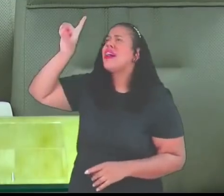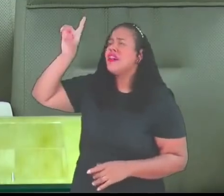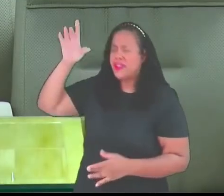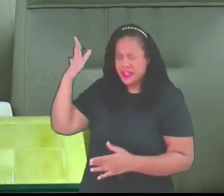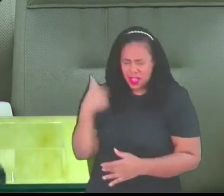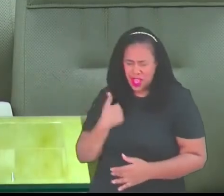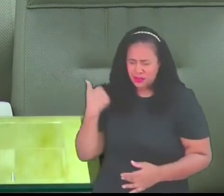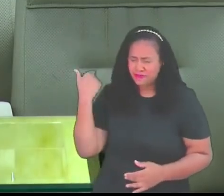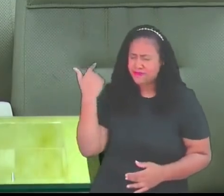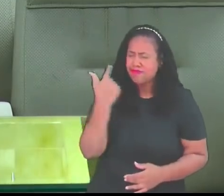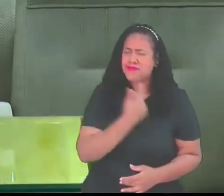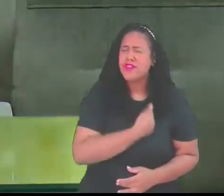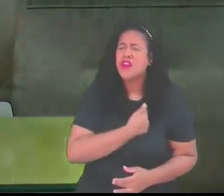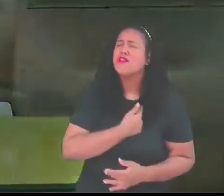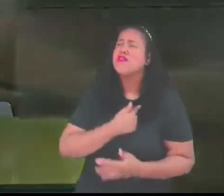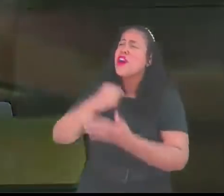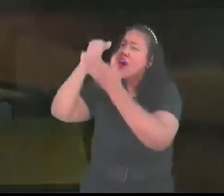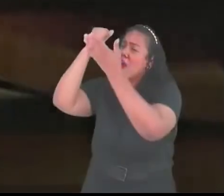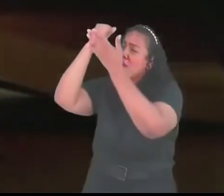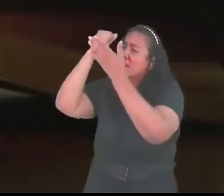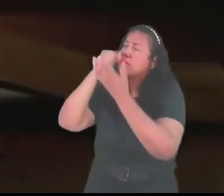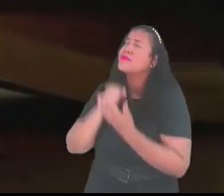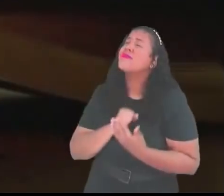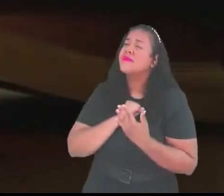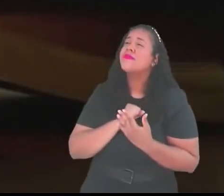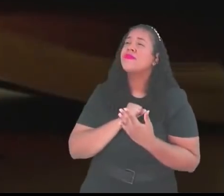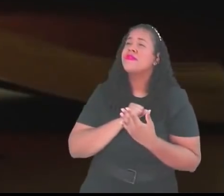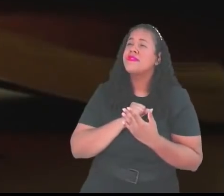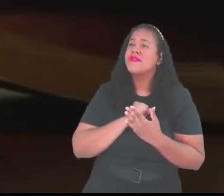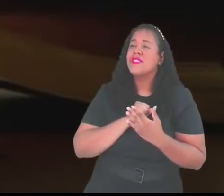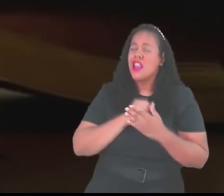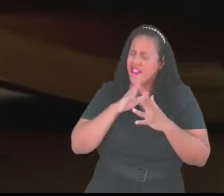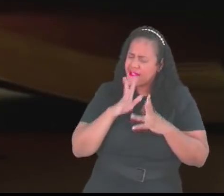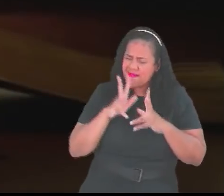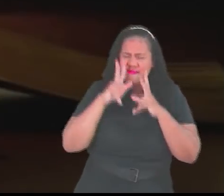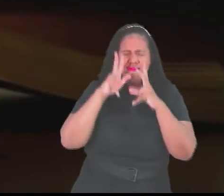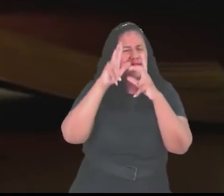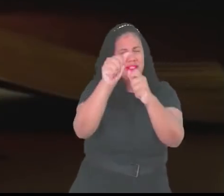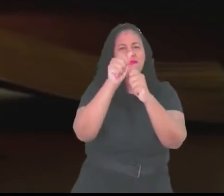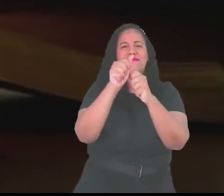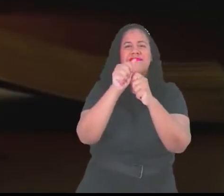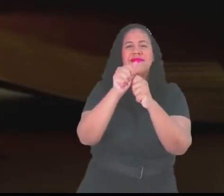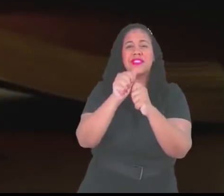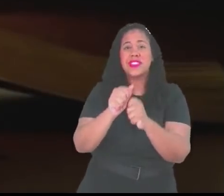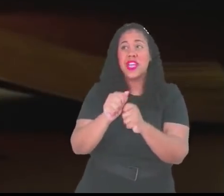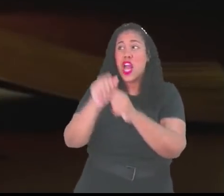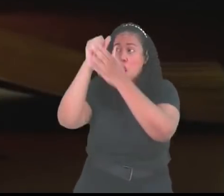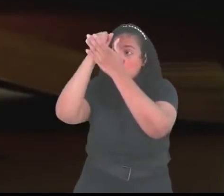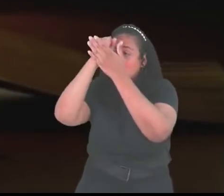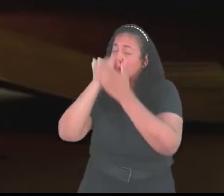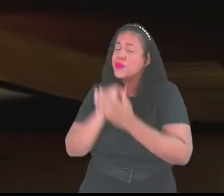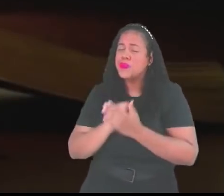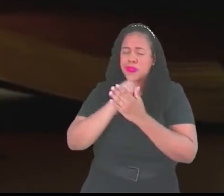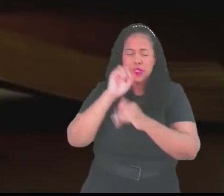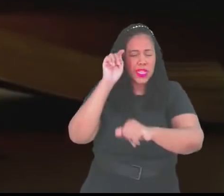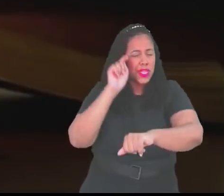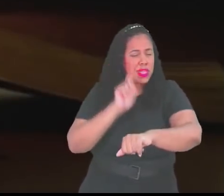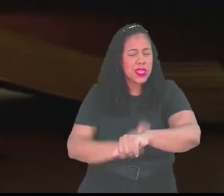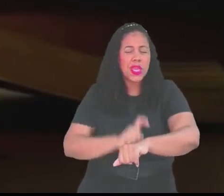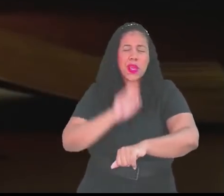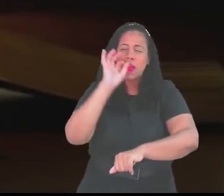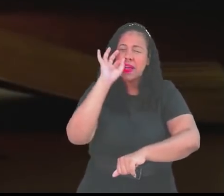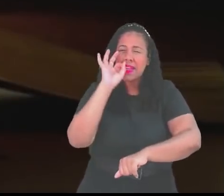o nosso refúgio e fortaleza, socorro